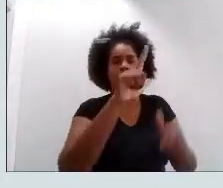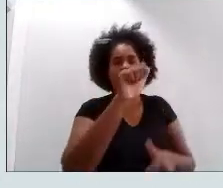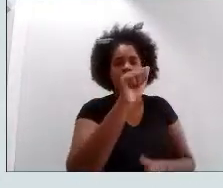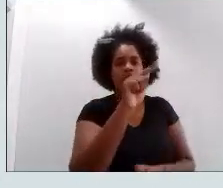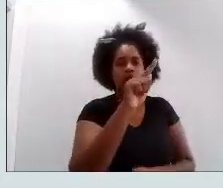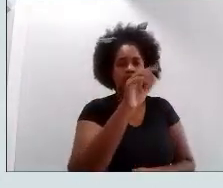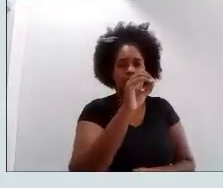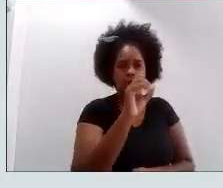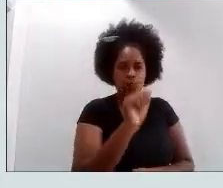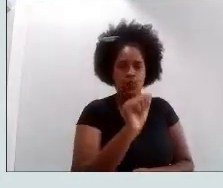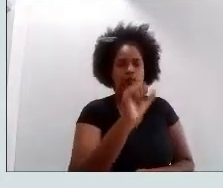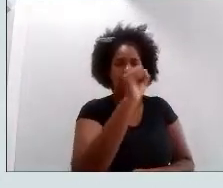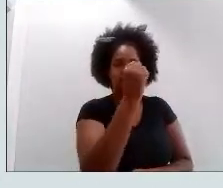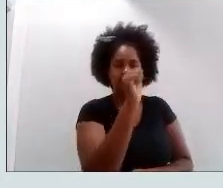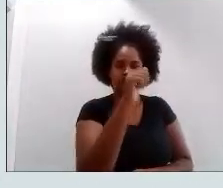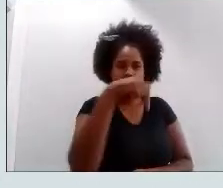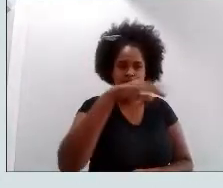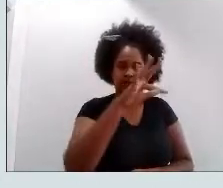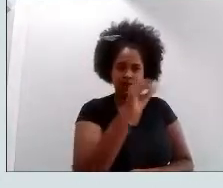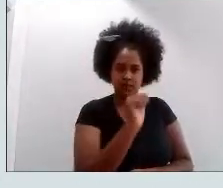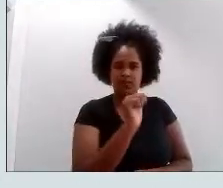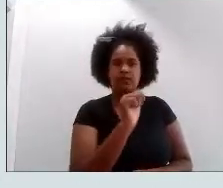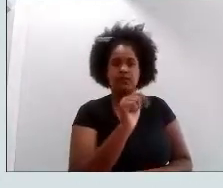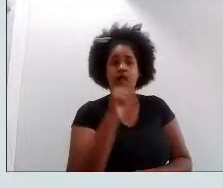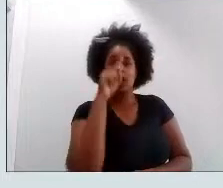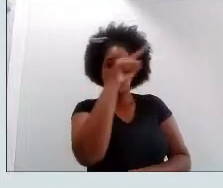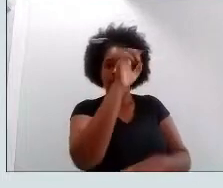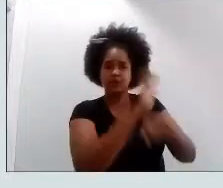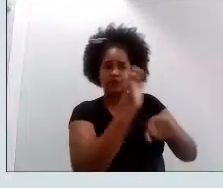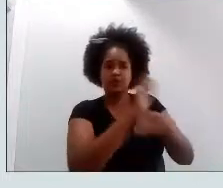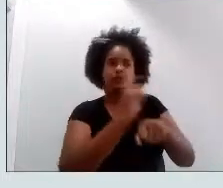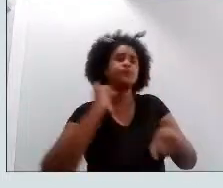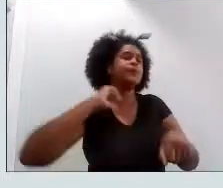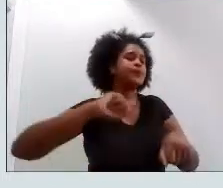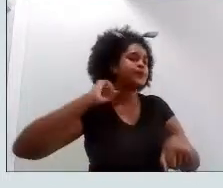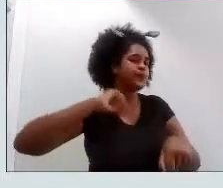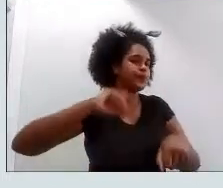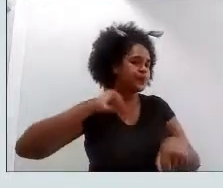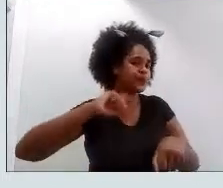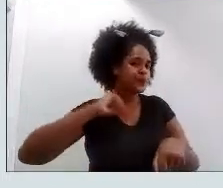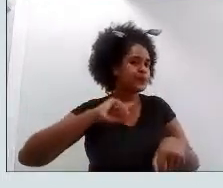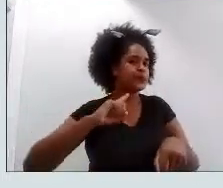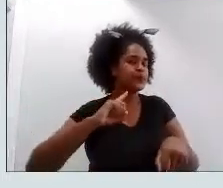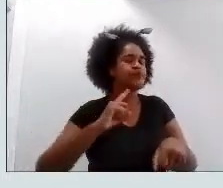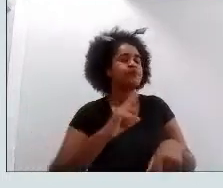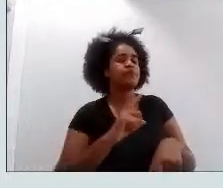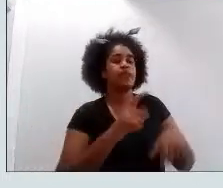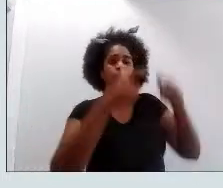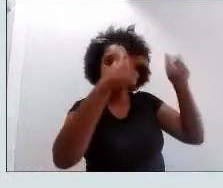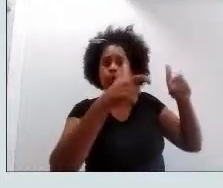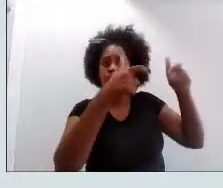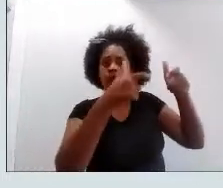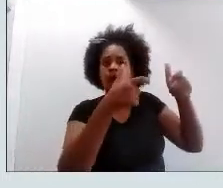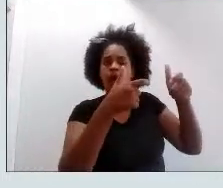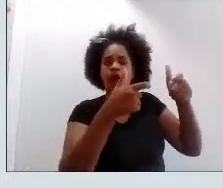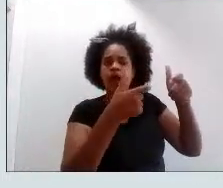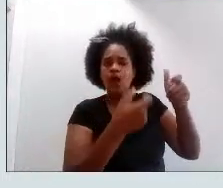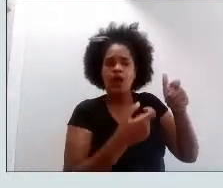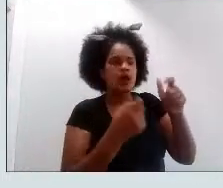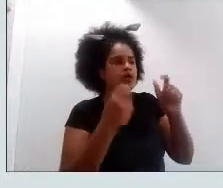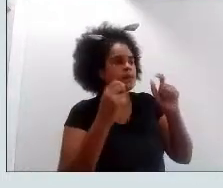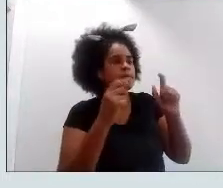Lagoa Santa, ele fica lá em Minas Gerais. Ele foi descoberto lá no século